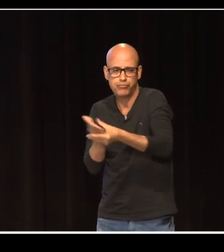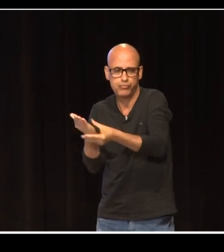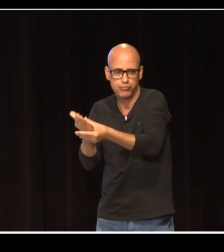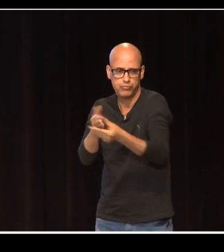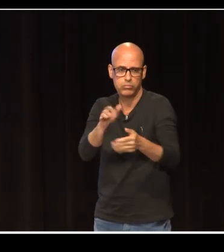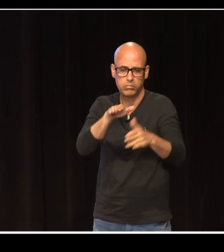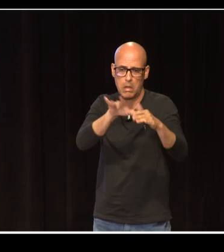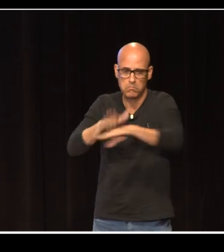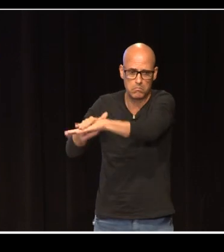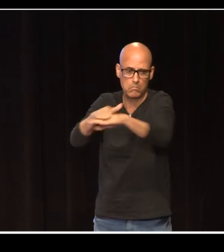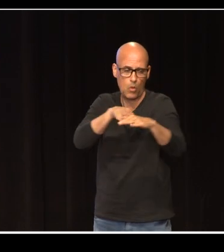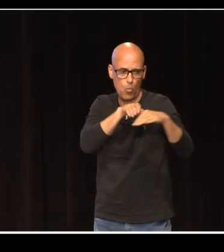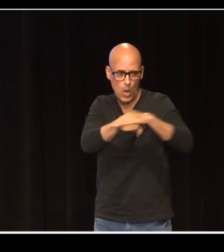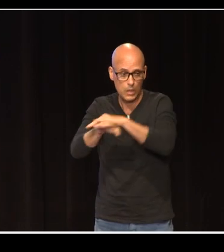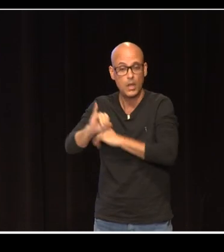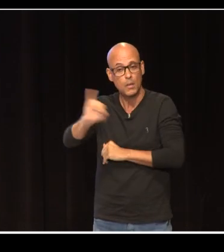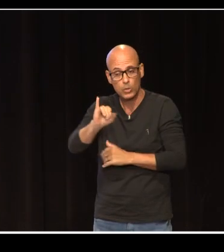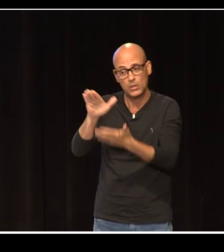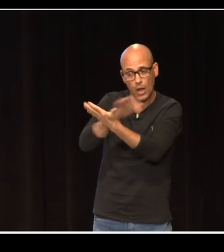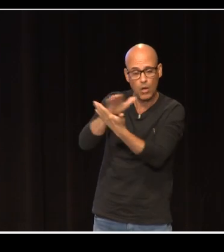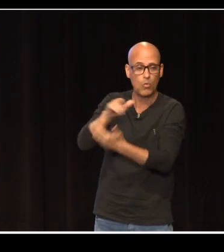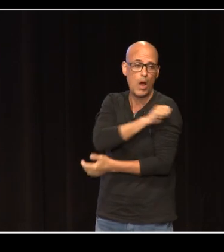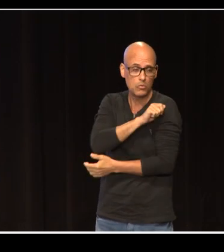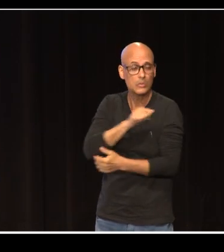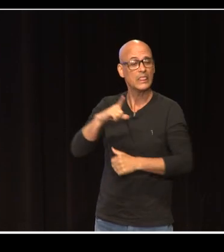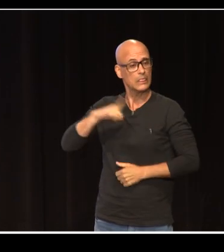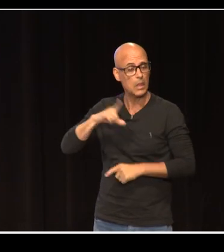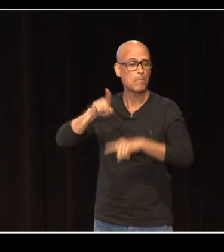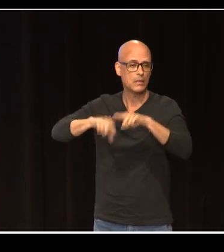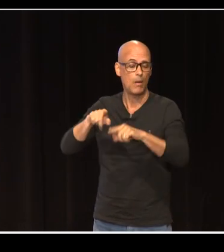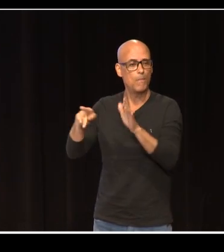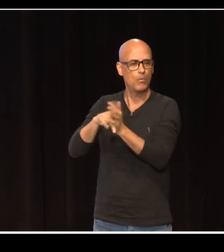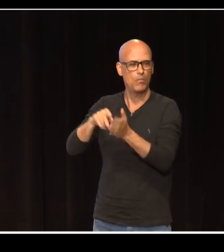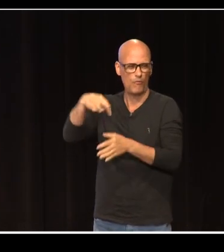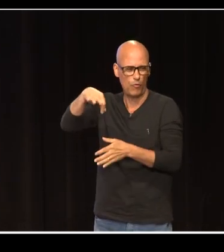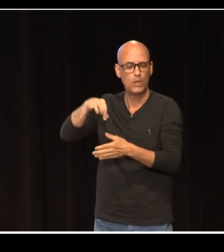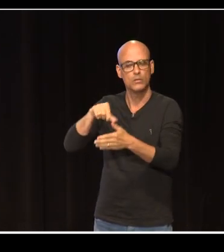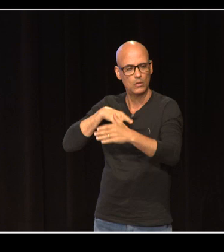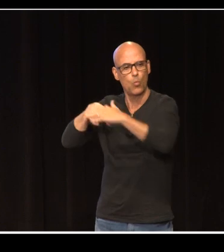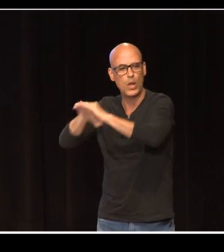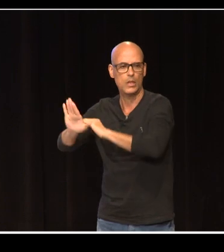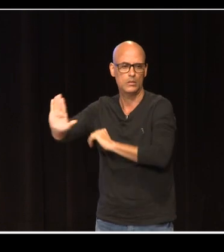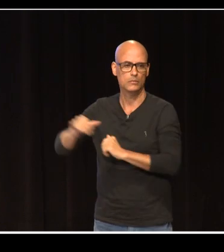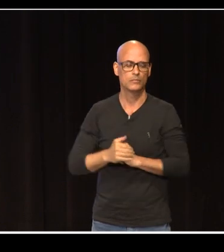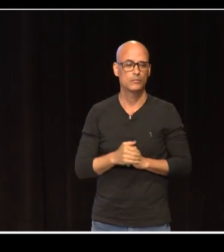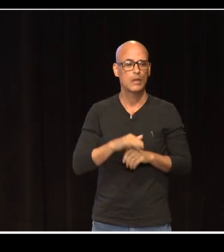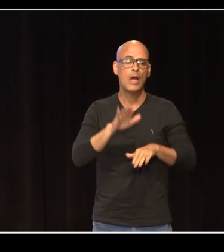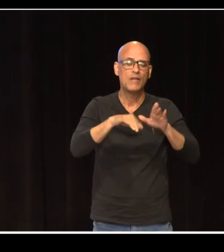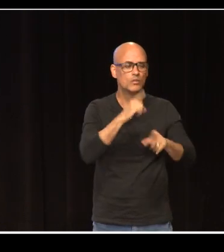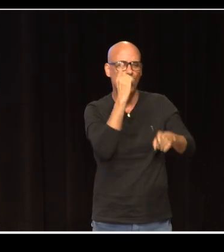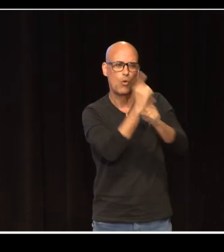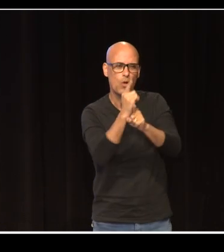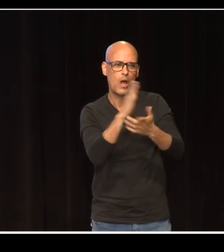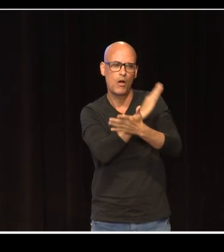importante, principalmente para alguns alunos, ter esse material físico na mão. E, juntamente com, quando eu acho algum